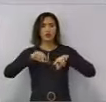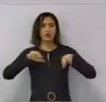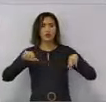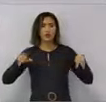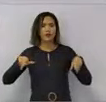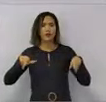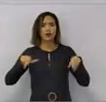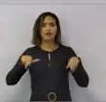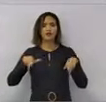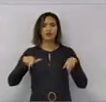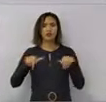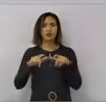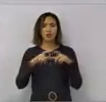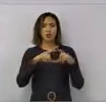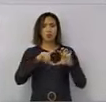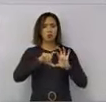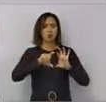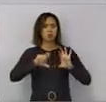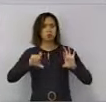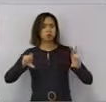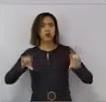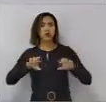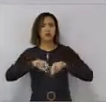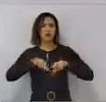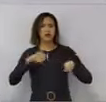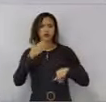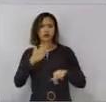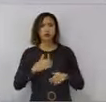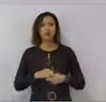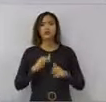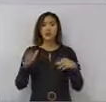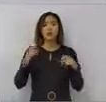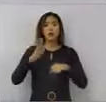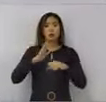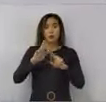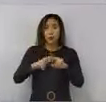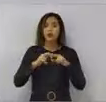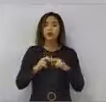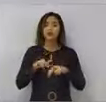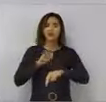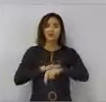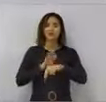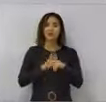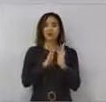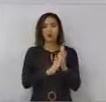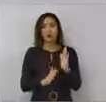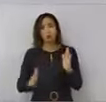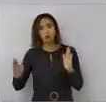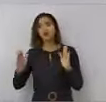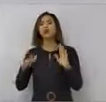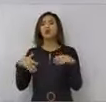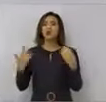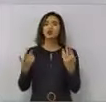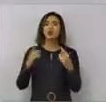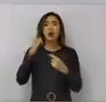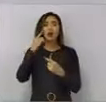várias dimensões, então por isso esse prazo mais alongado. E a ideia também é fazer essas